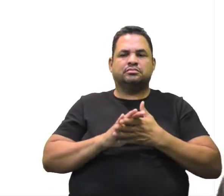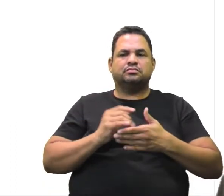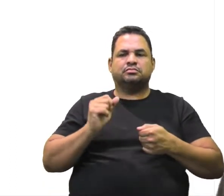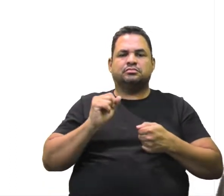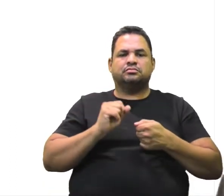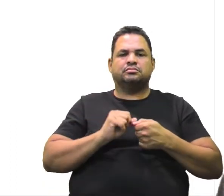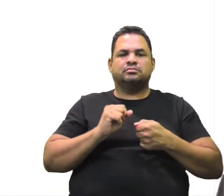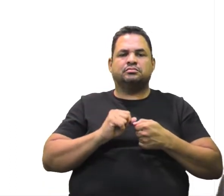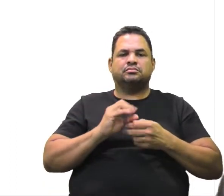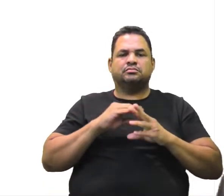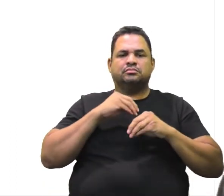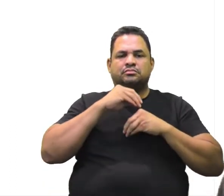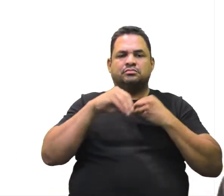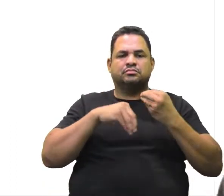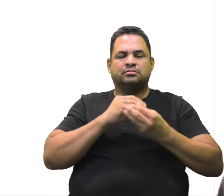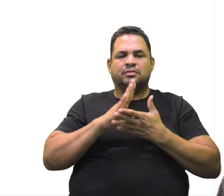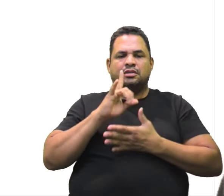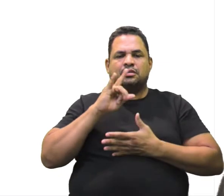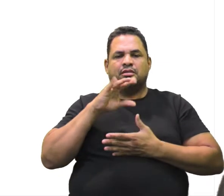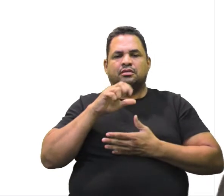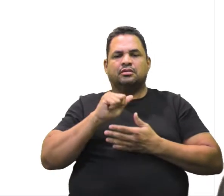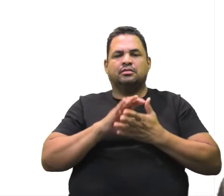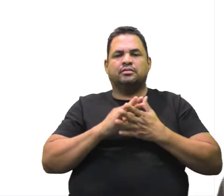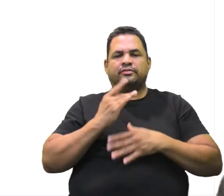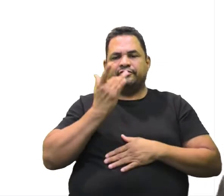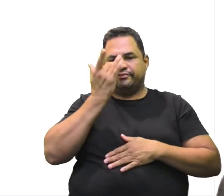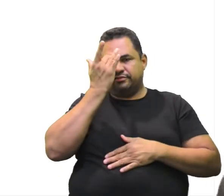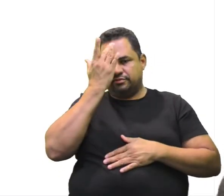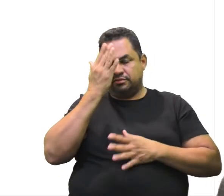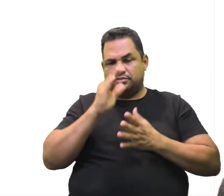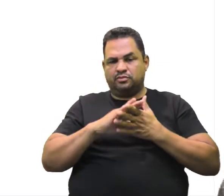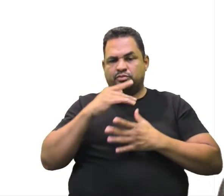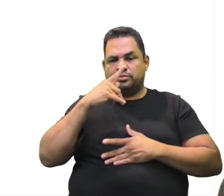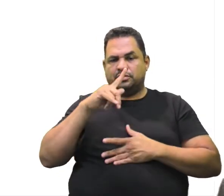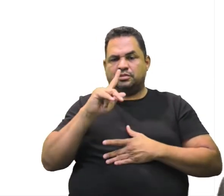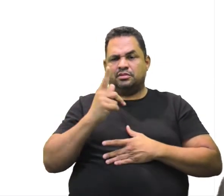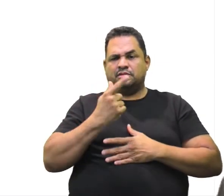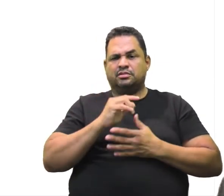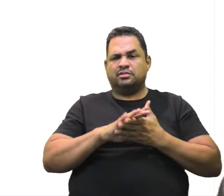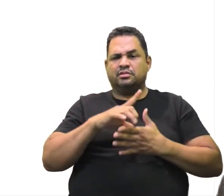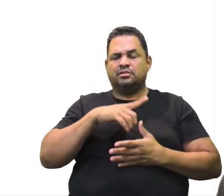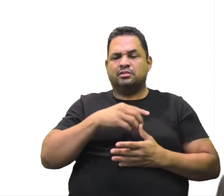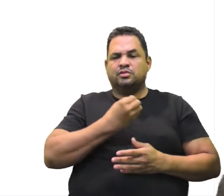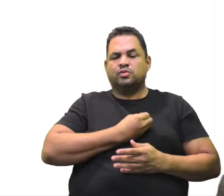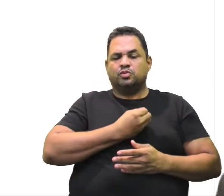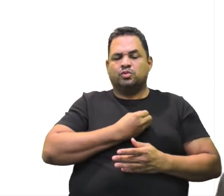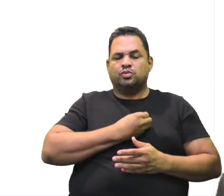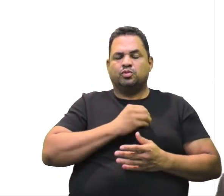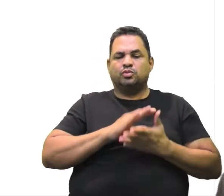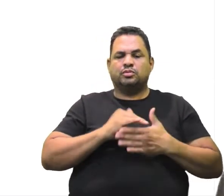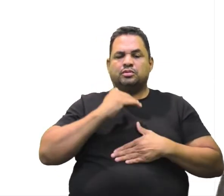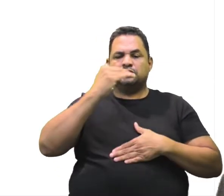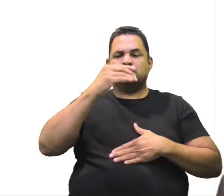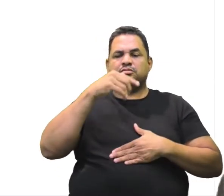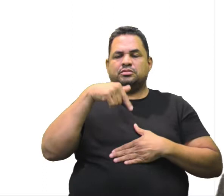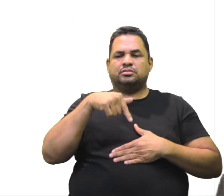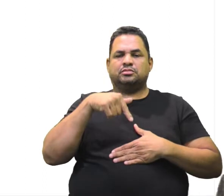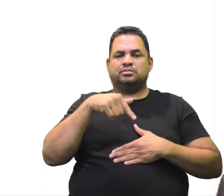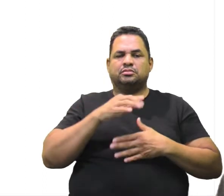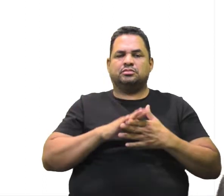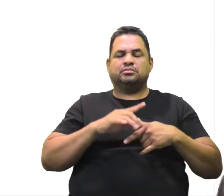que essa solução se torne alcalina, facilitando que o pH tenha valor acima de 7